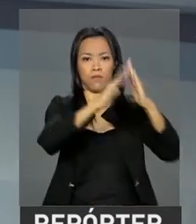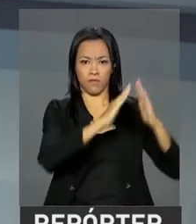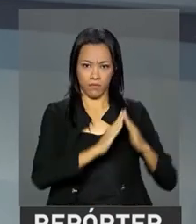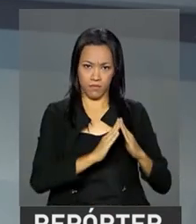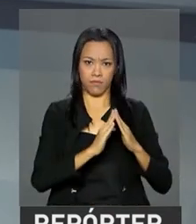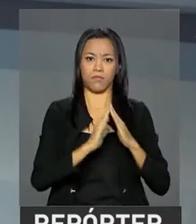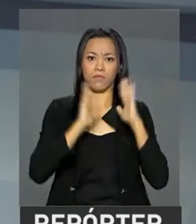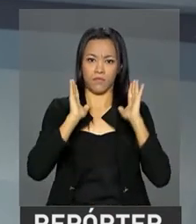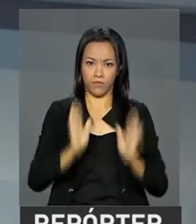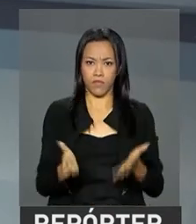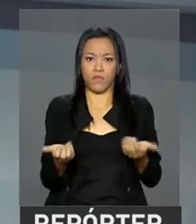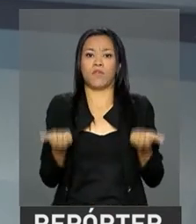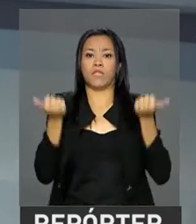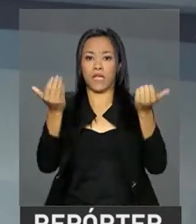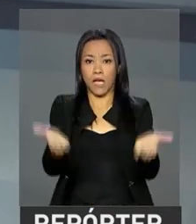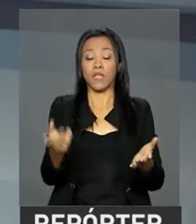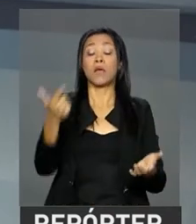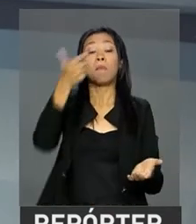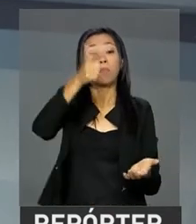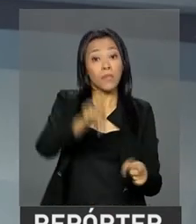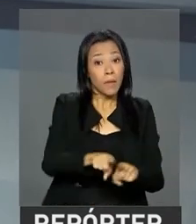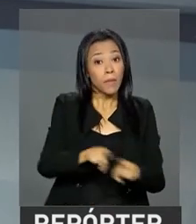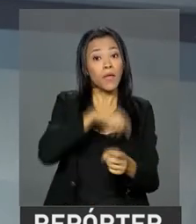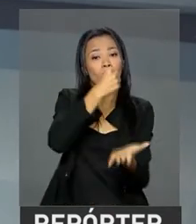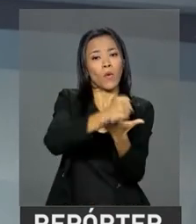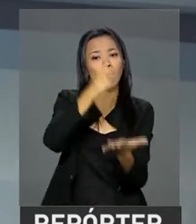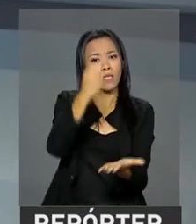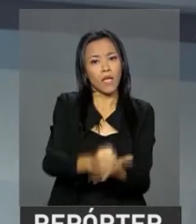União. Foram contratadas também